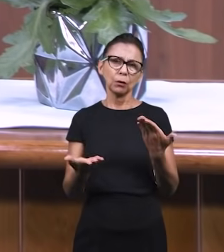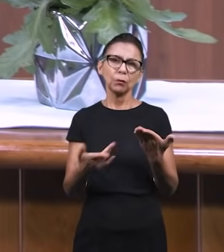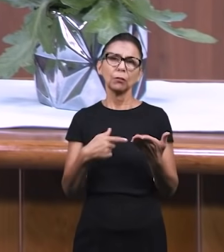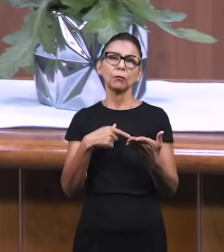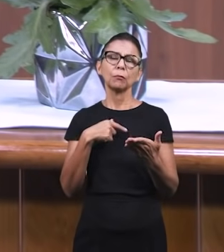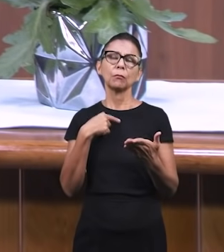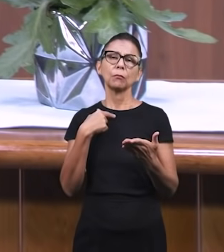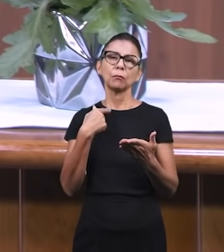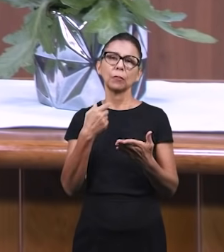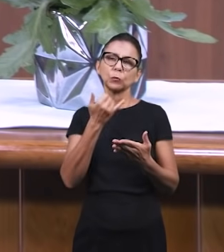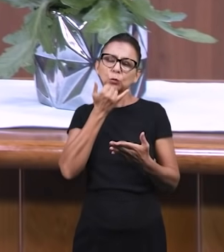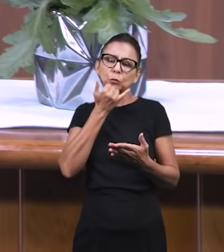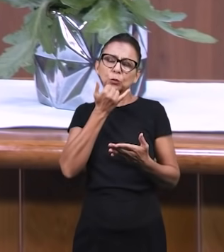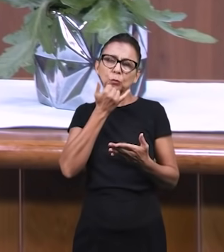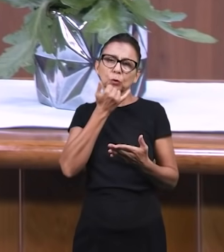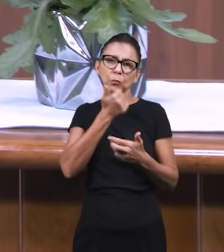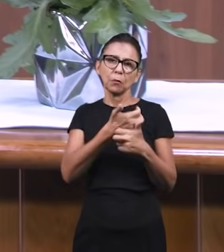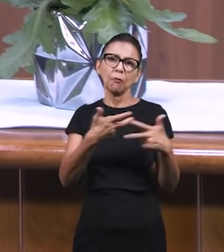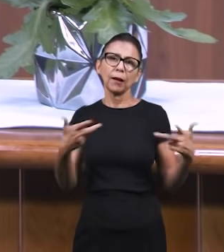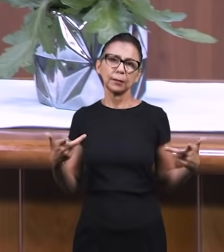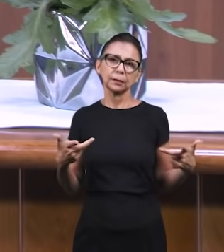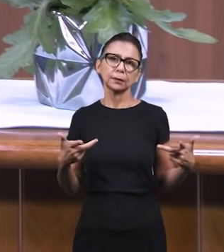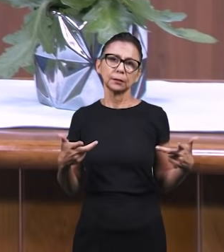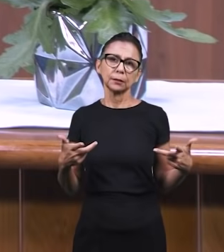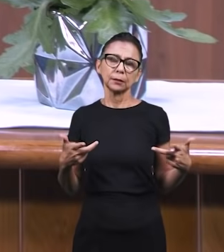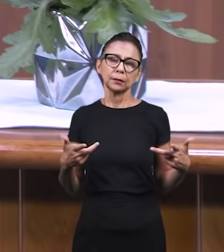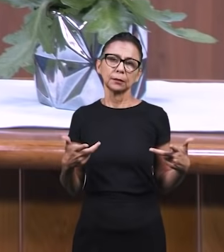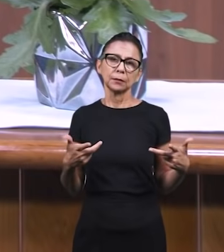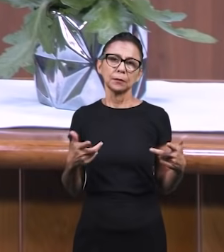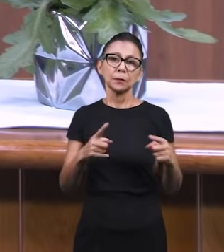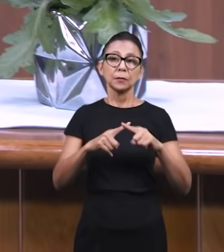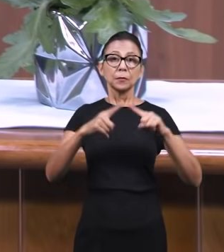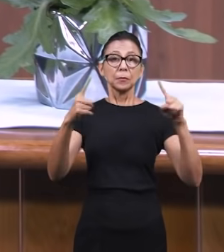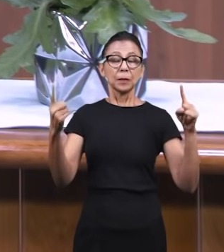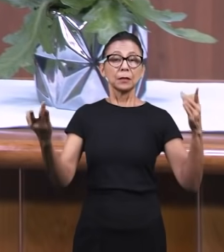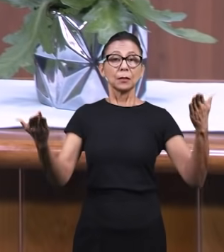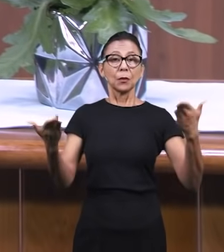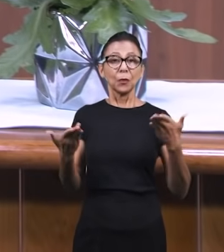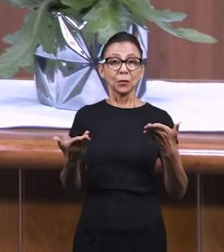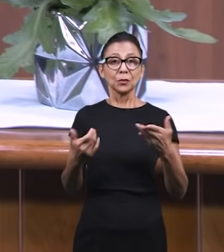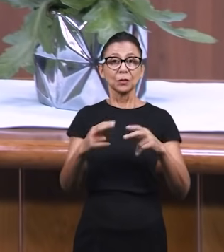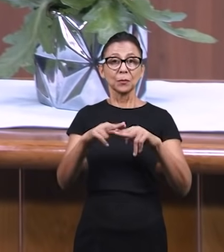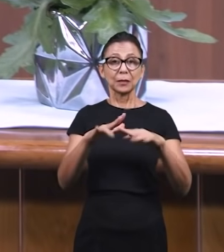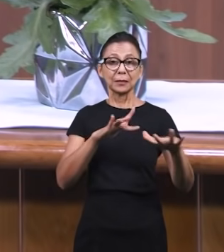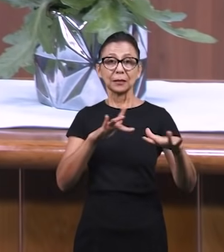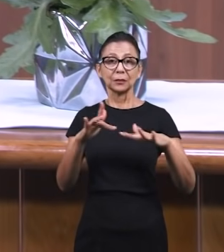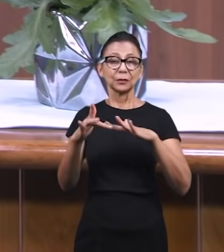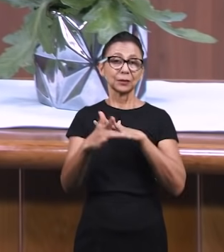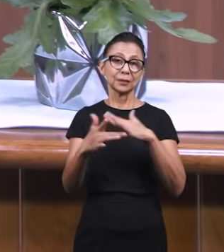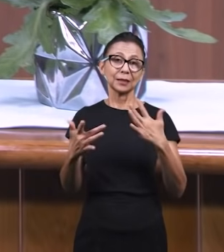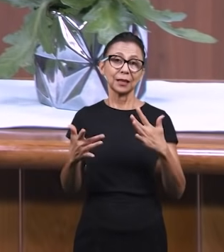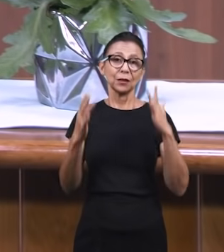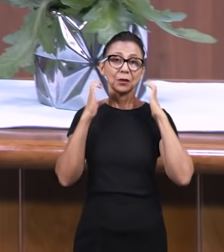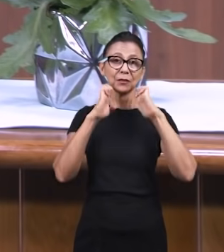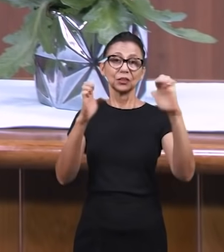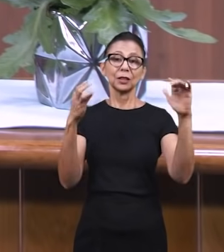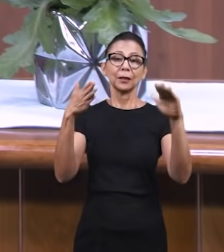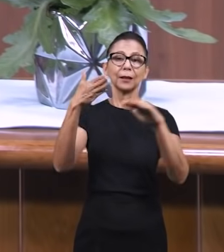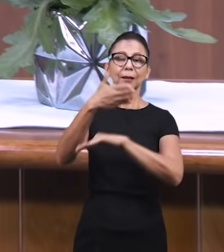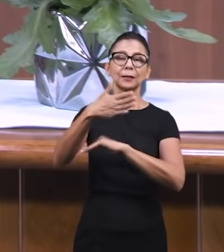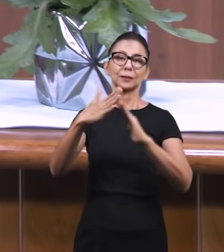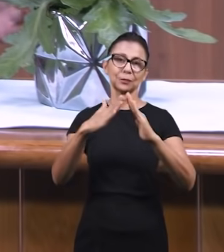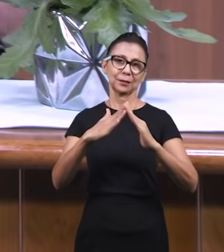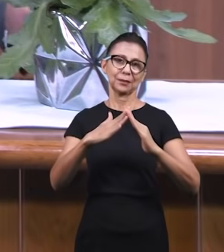quê? Porque quem conduz o homem é o evangelho. Quem dirige o homem é o evangelho. E o evangelho